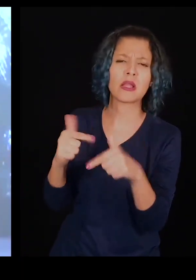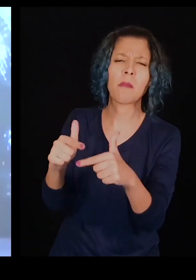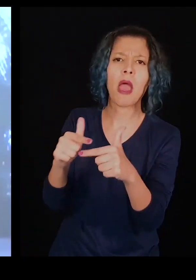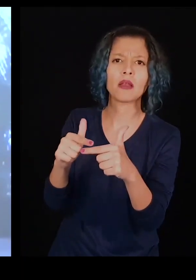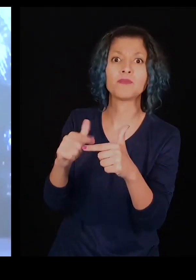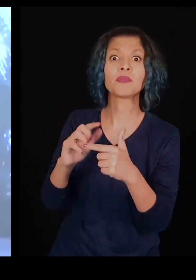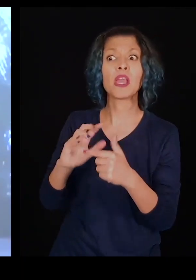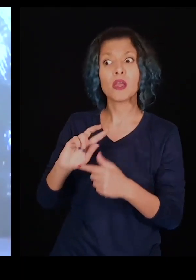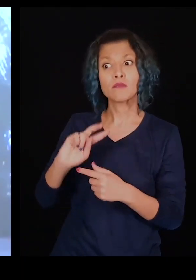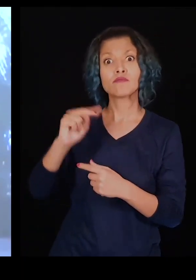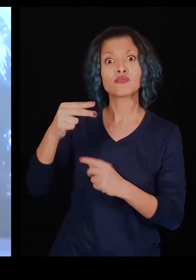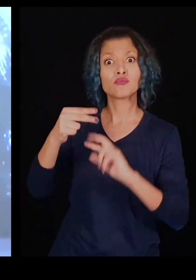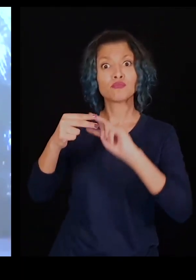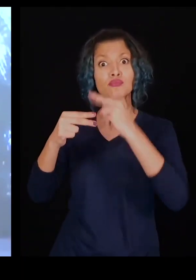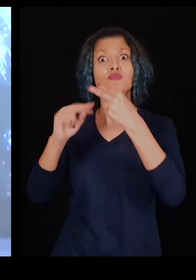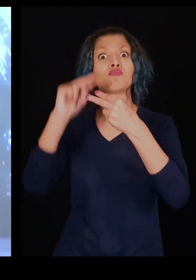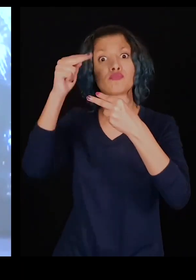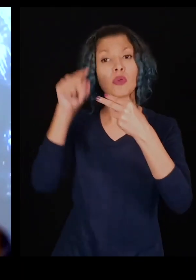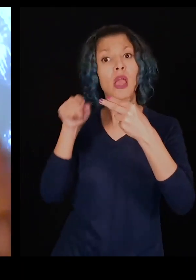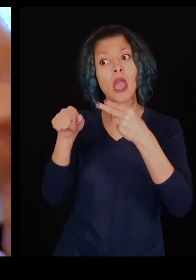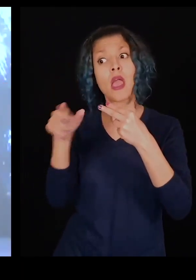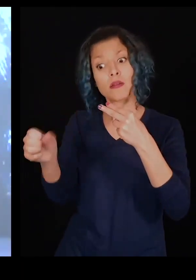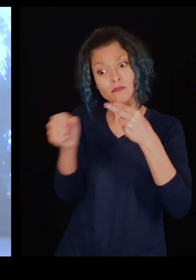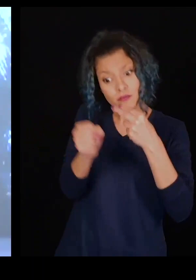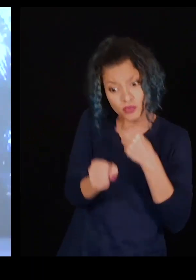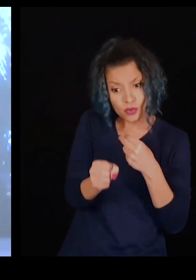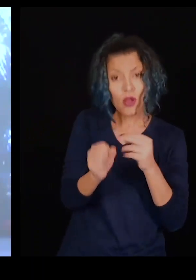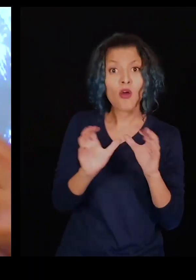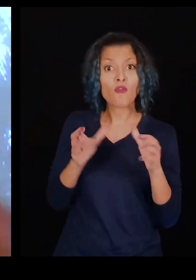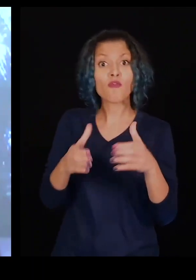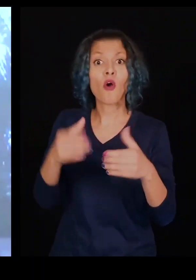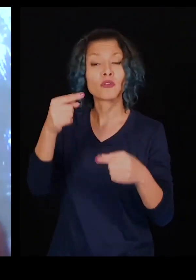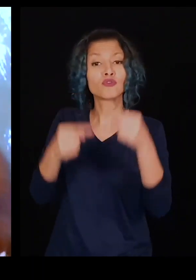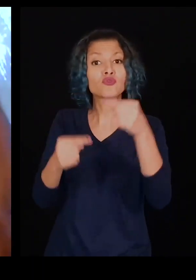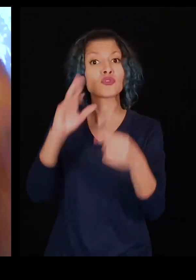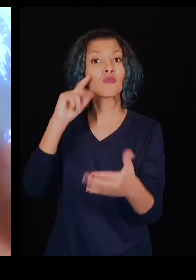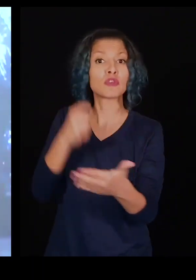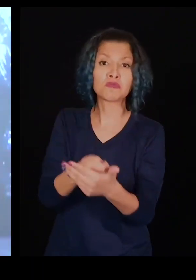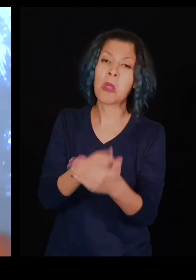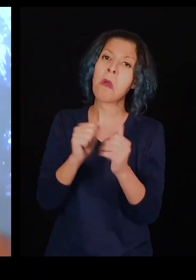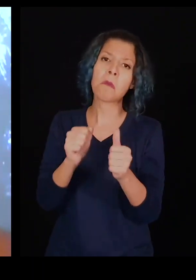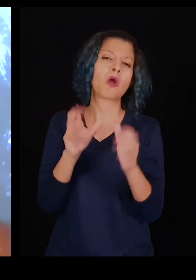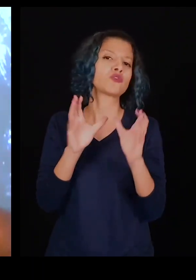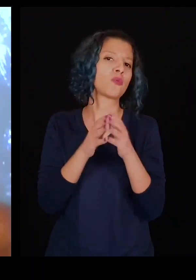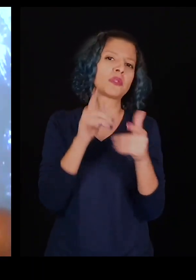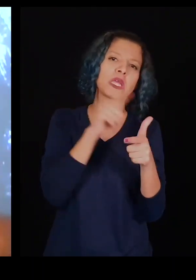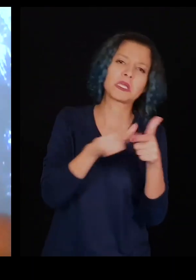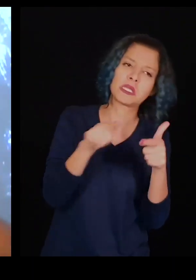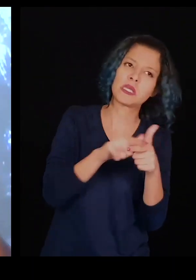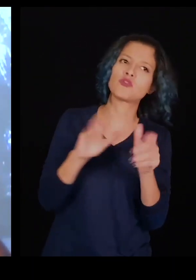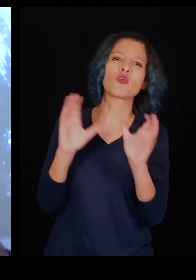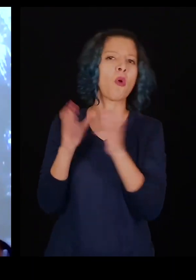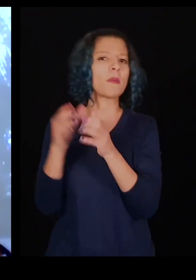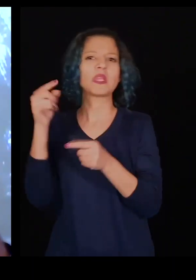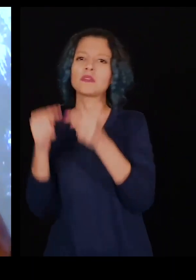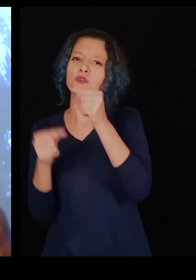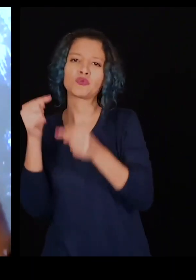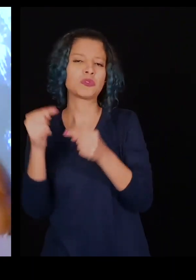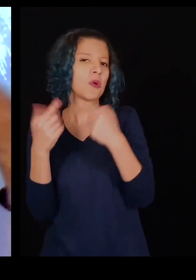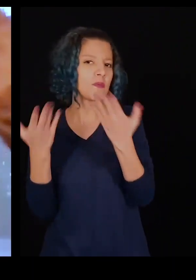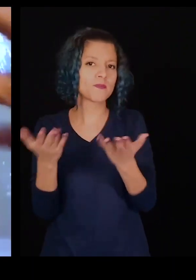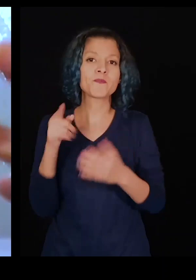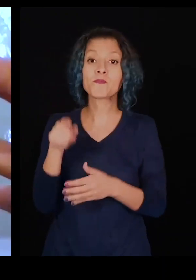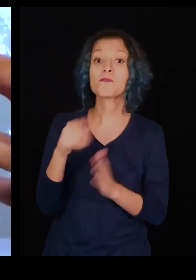trazidos para os fóruns de decisão. Os fóruns, sejam eles de comitê de crise ou de discussões, como, por exemplo, a gente lançou a